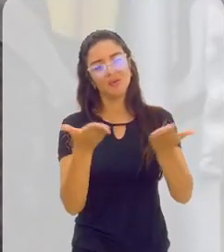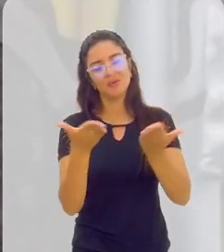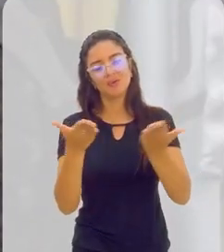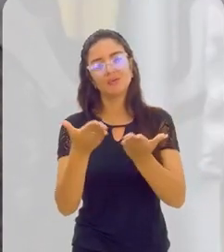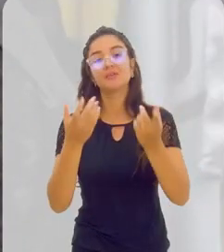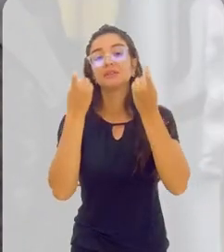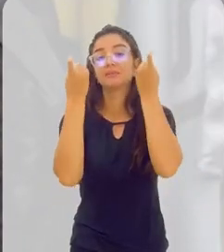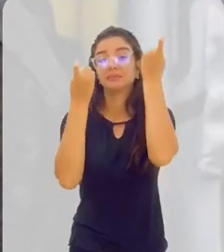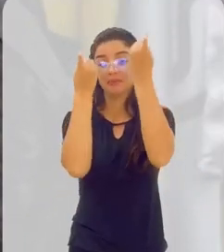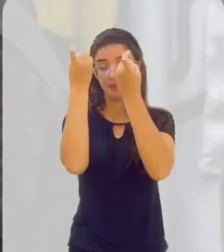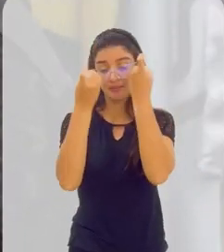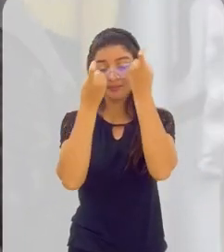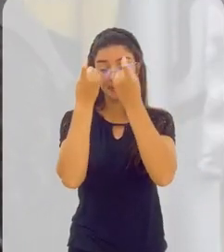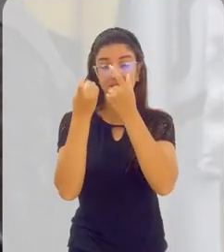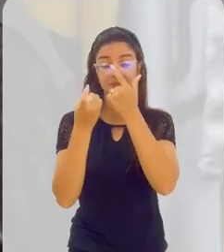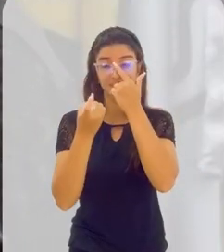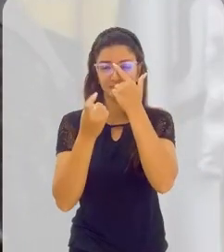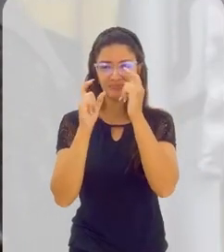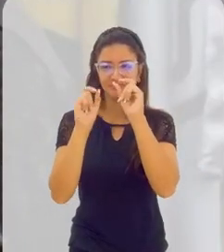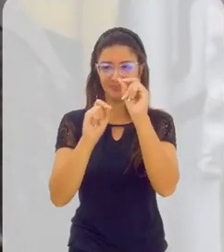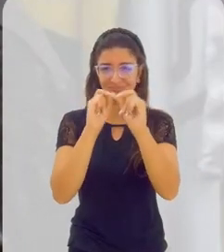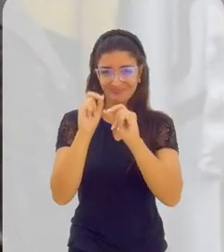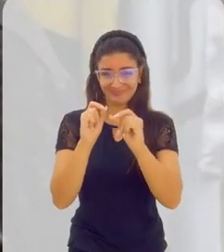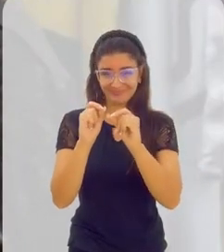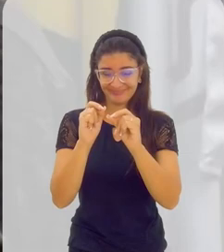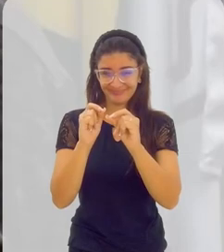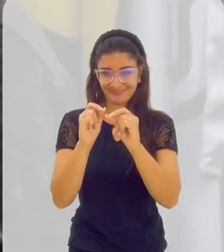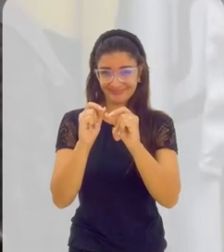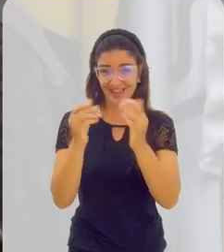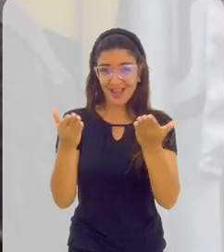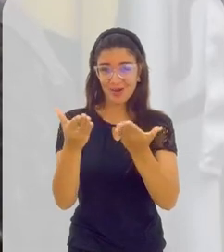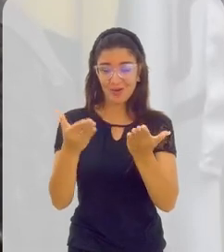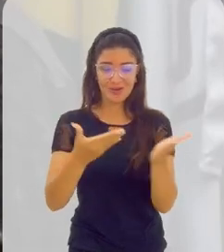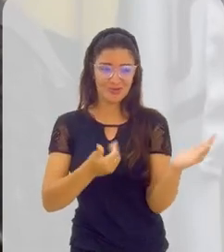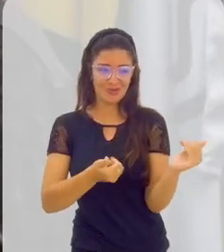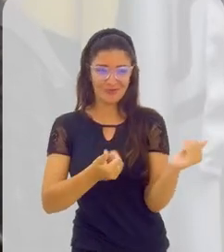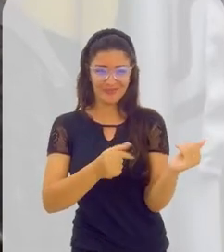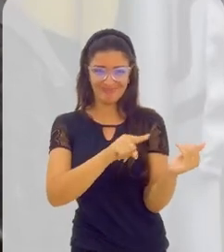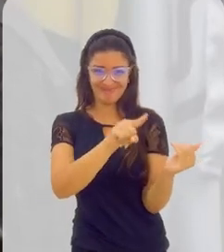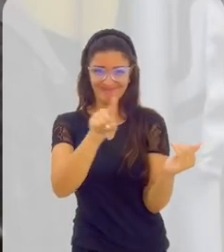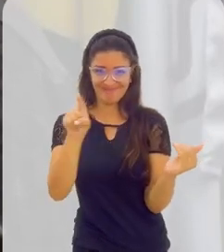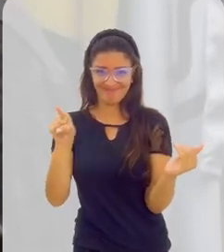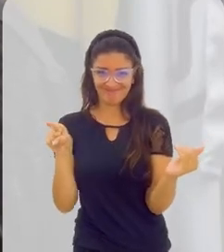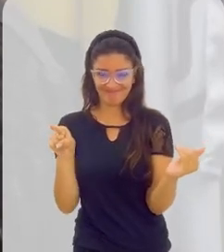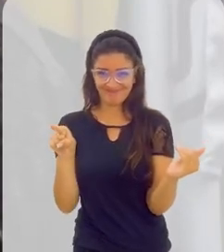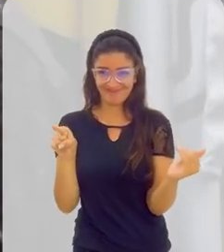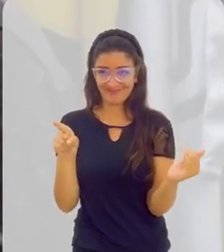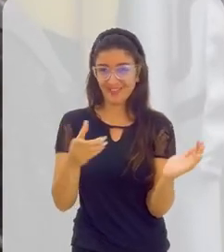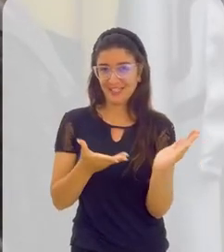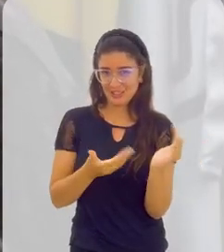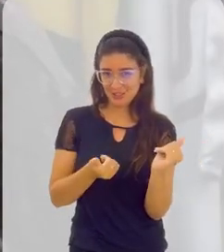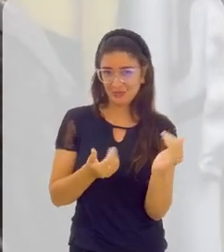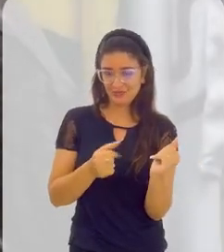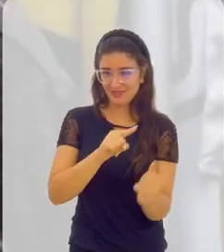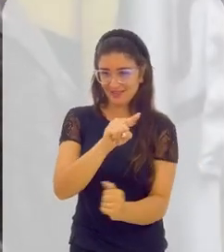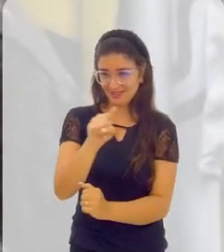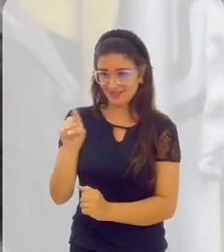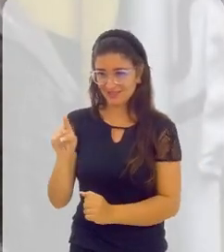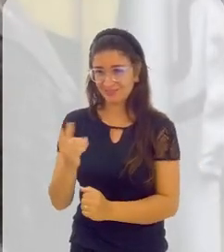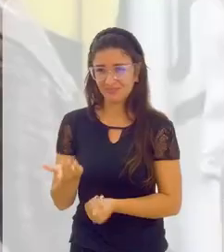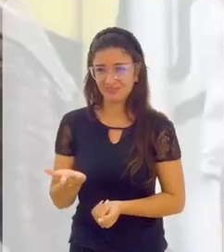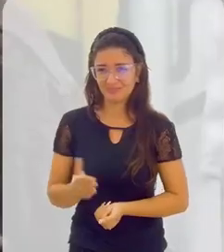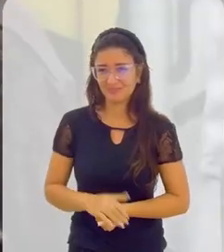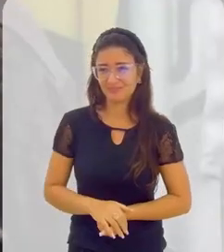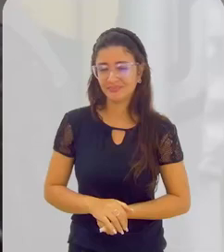tá nos preocupando muito essa nova geração tem muita gente dos novos novos